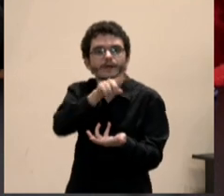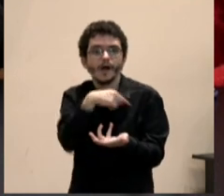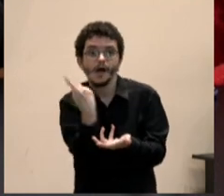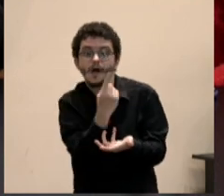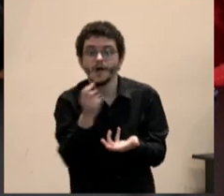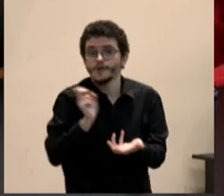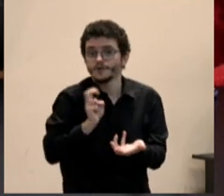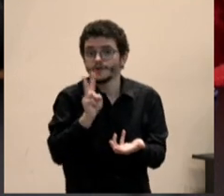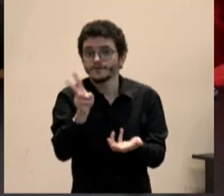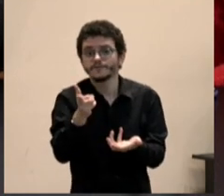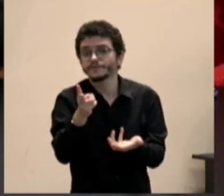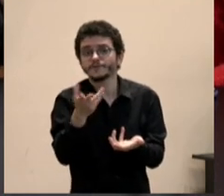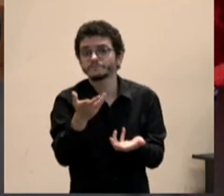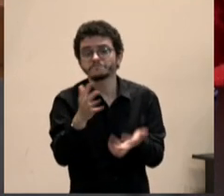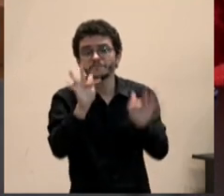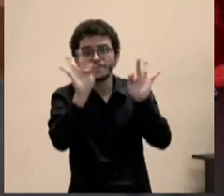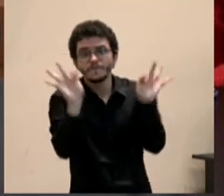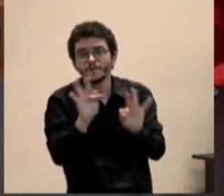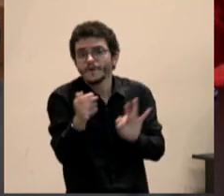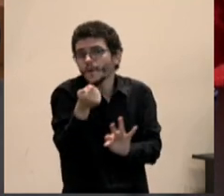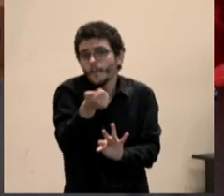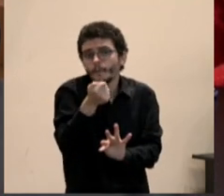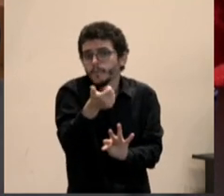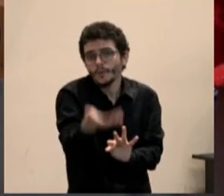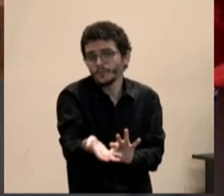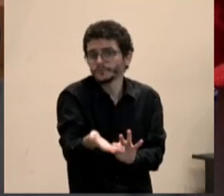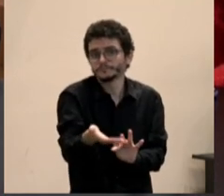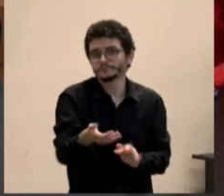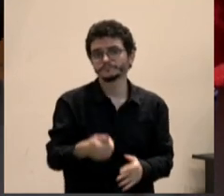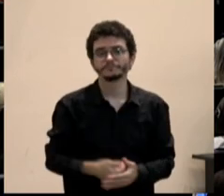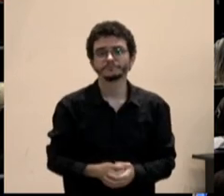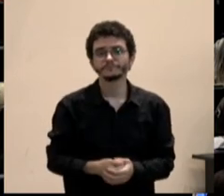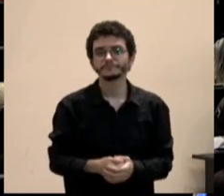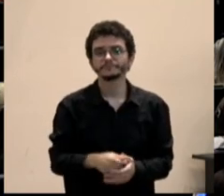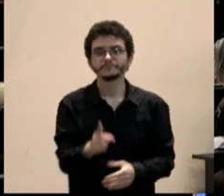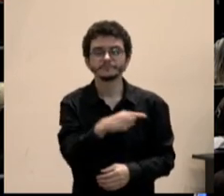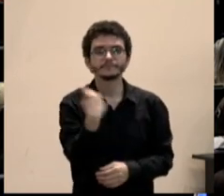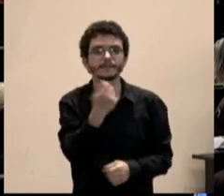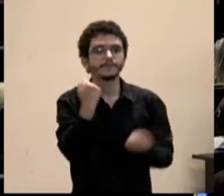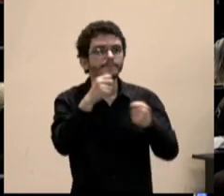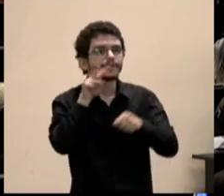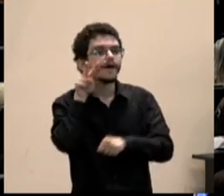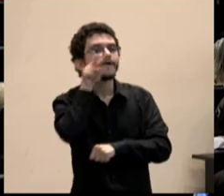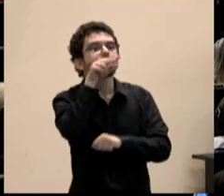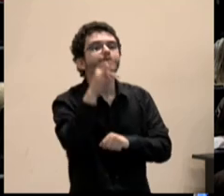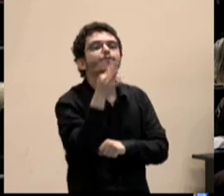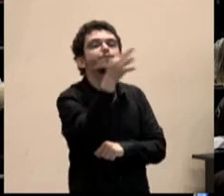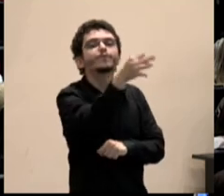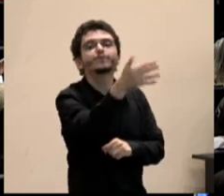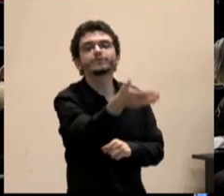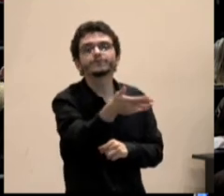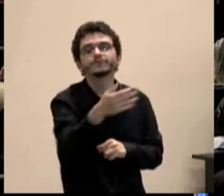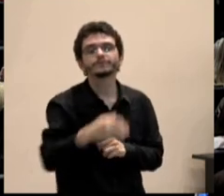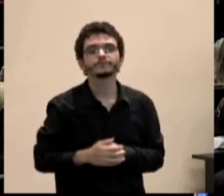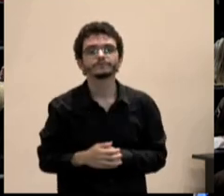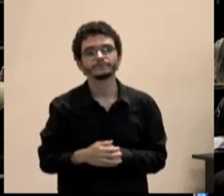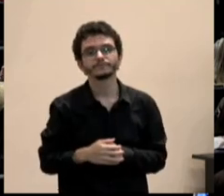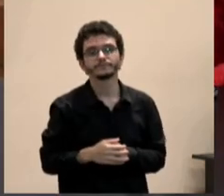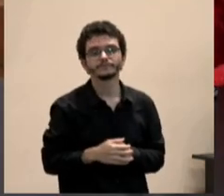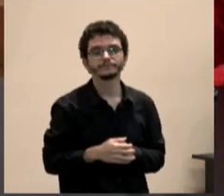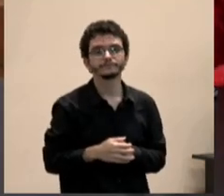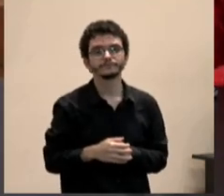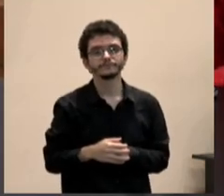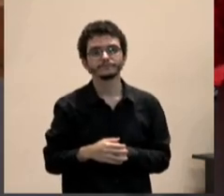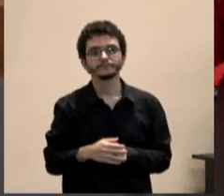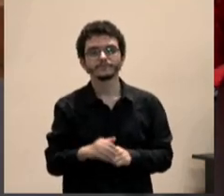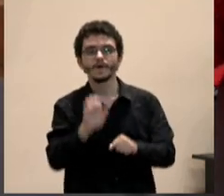valorização fica feliz com muito pouco. A gente tem que olhar para frente. E eles mandam do estado